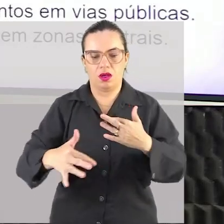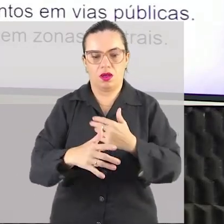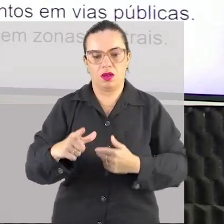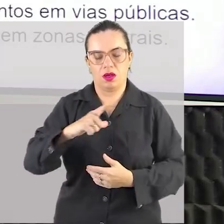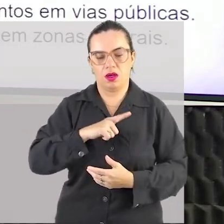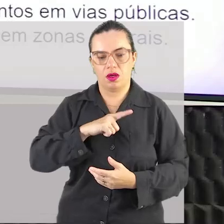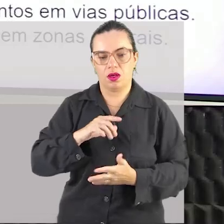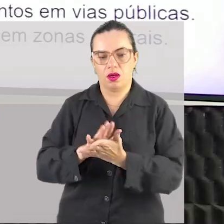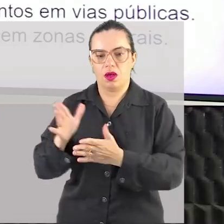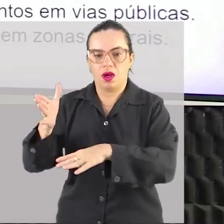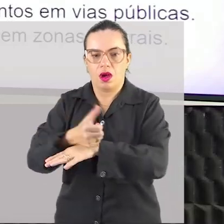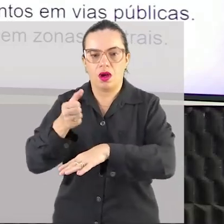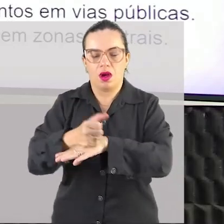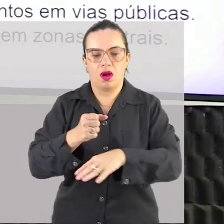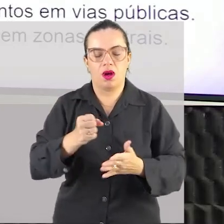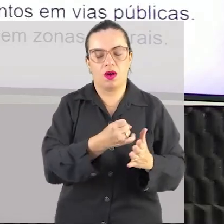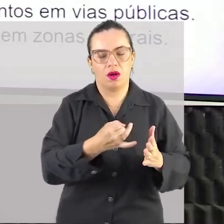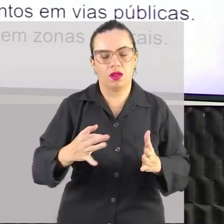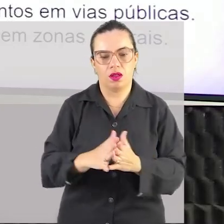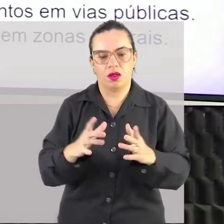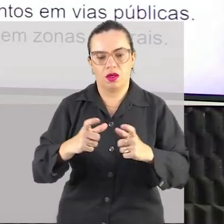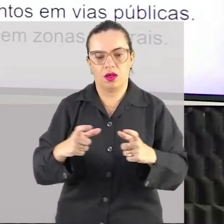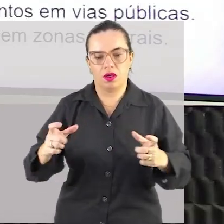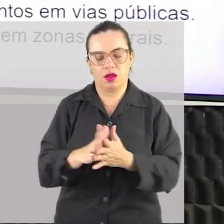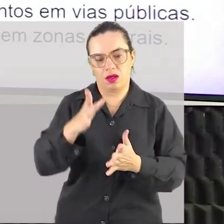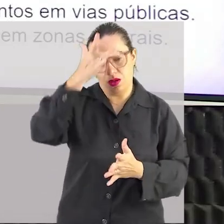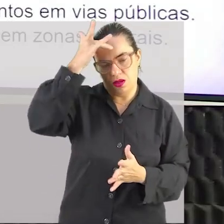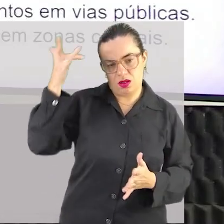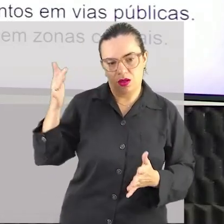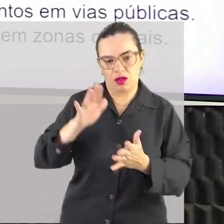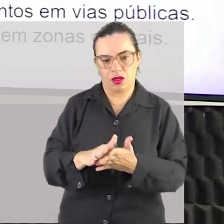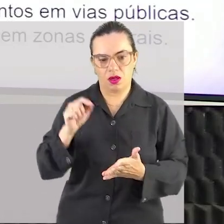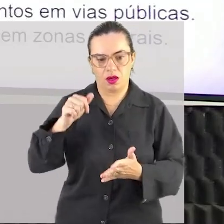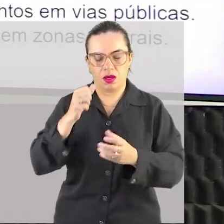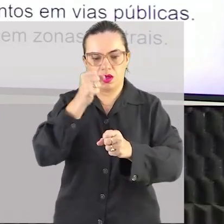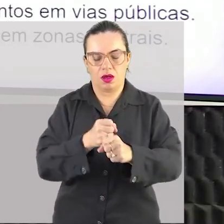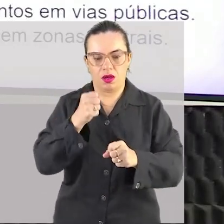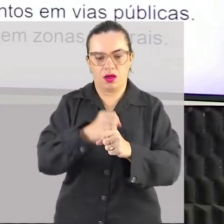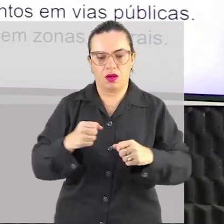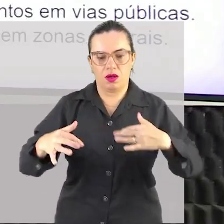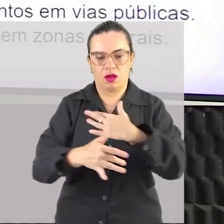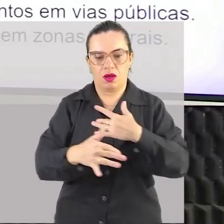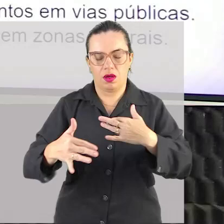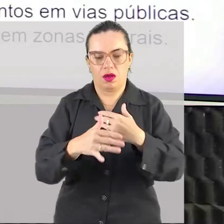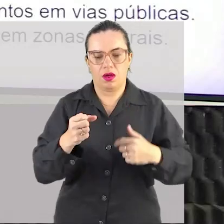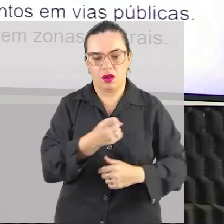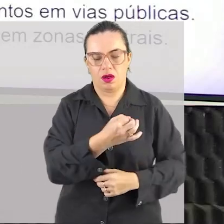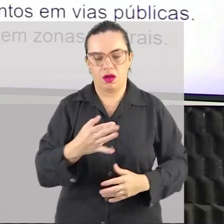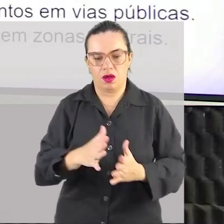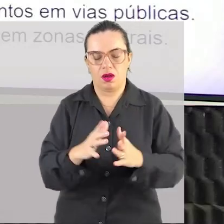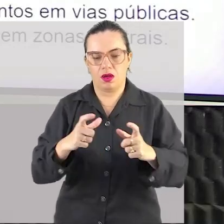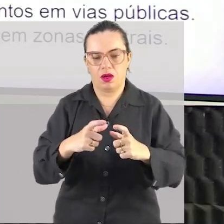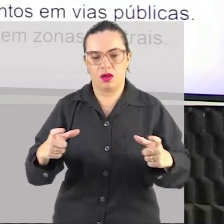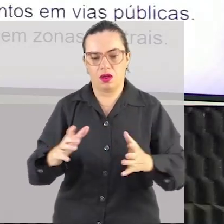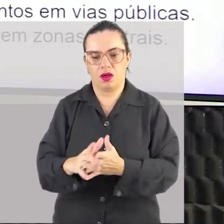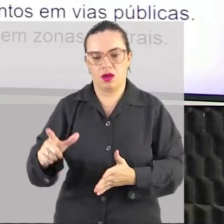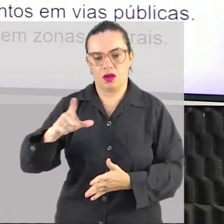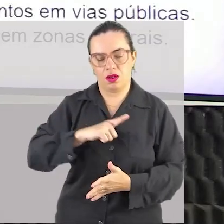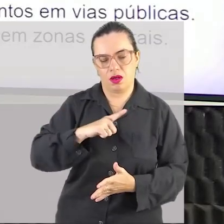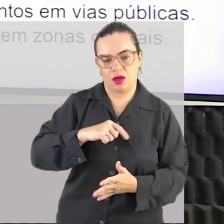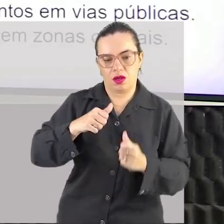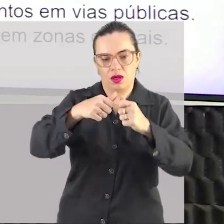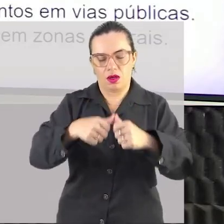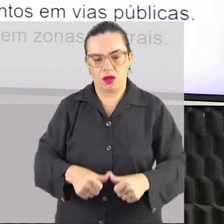de pessoas eh significa você construir uma cidade pensada em quantas pessoas ela precisa abrigar e